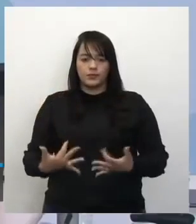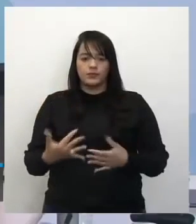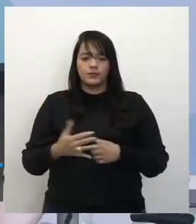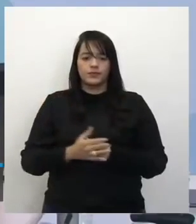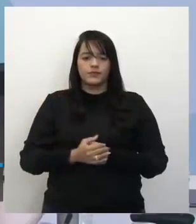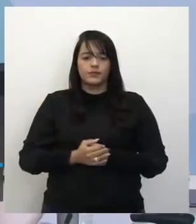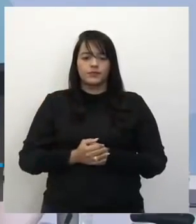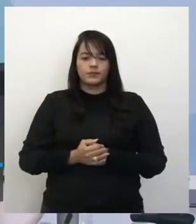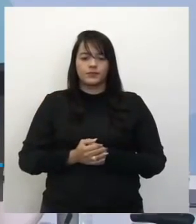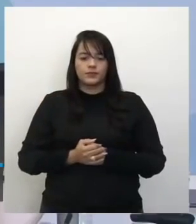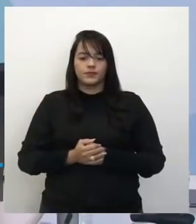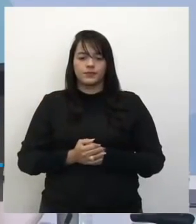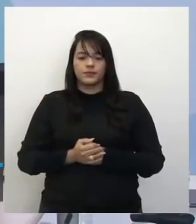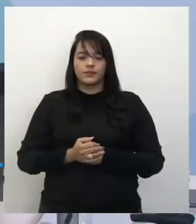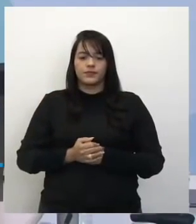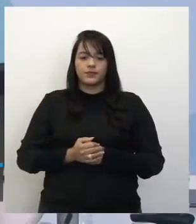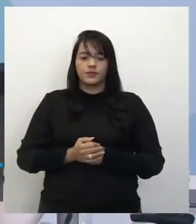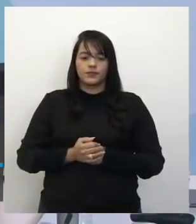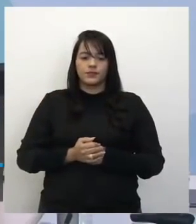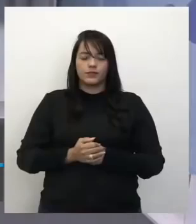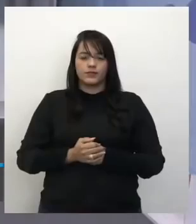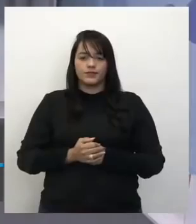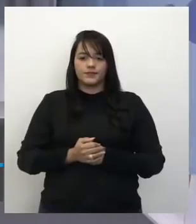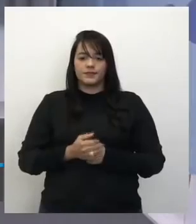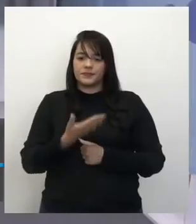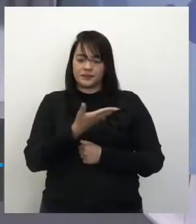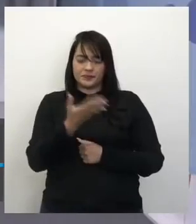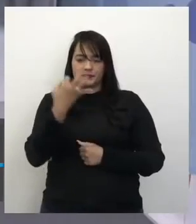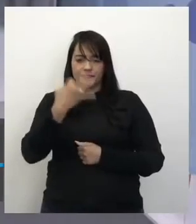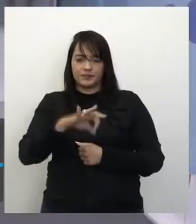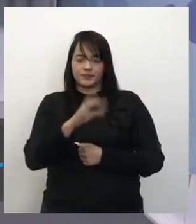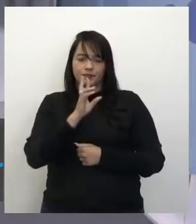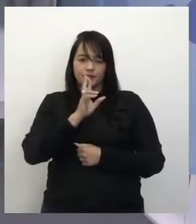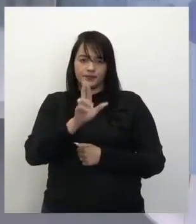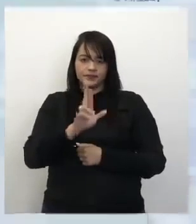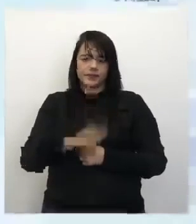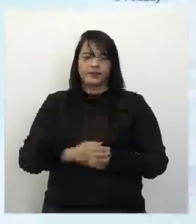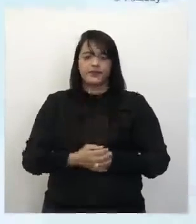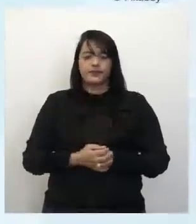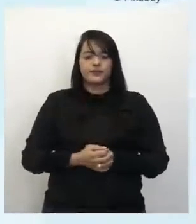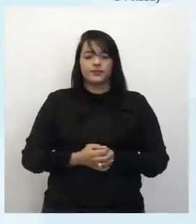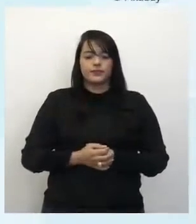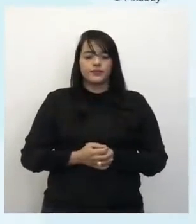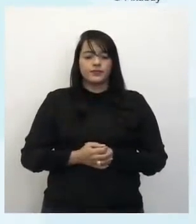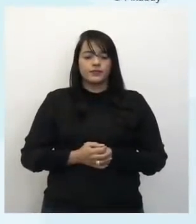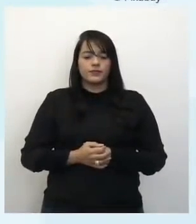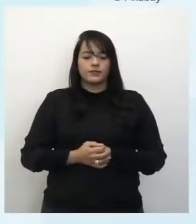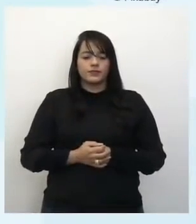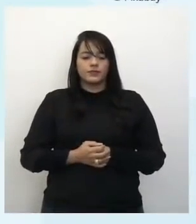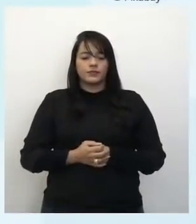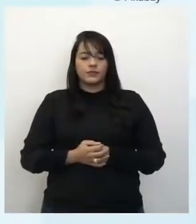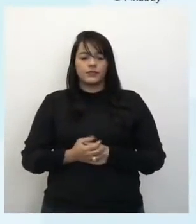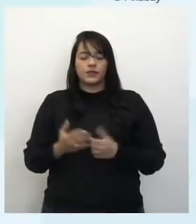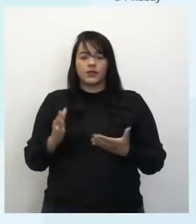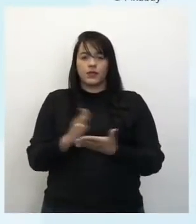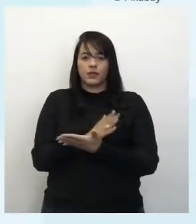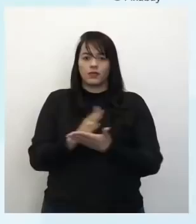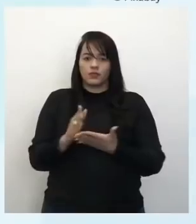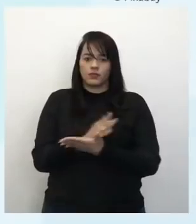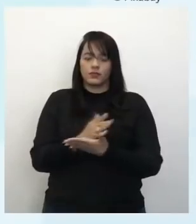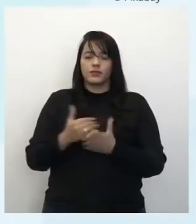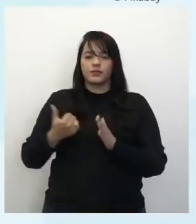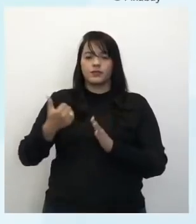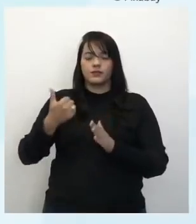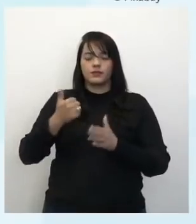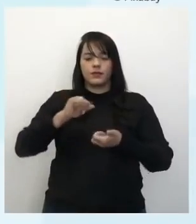from Oceania. Ok, very nice. Então é isso aí, gente. Bom, vamos trabalhar então os adjectives, que são as qualidades aí que vai